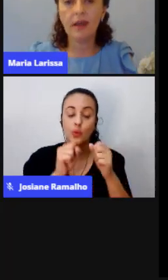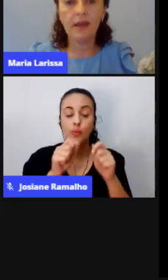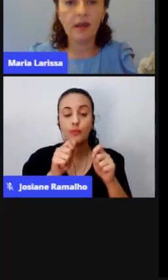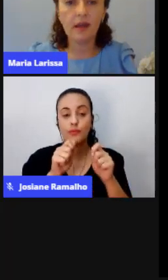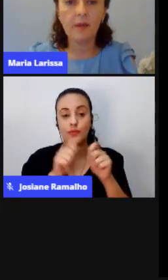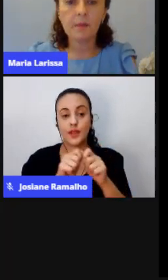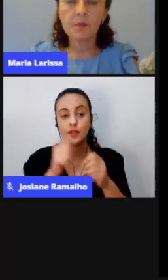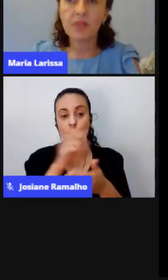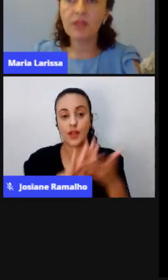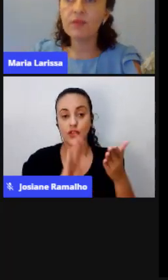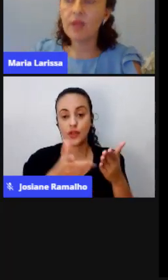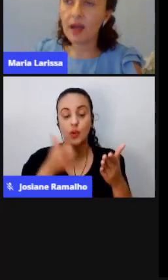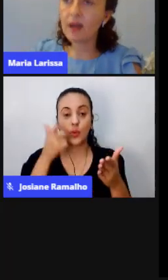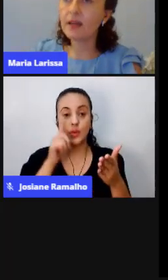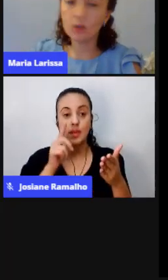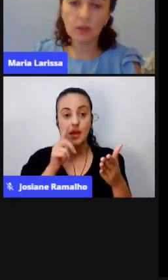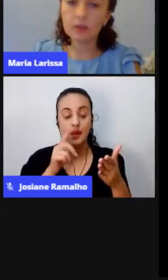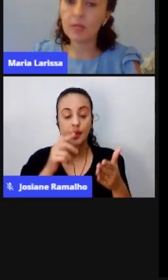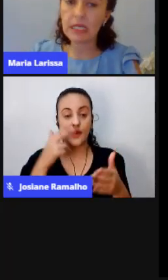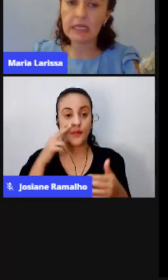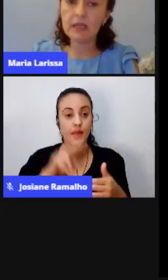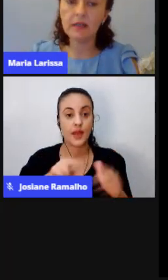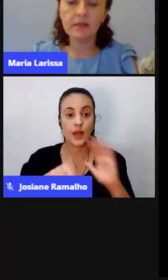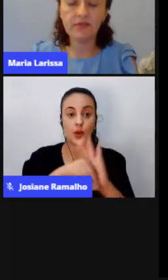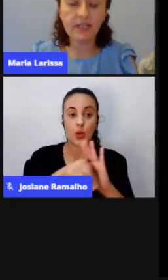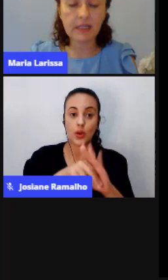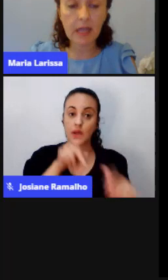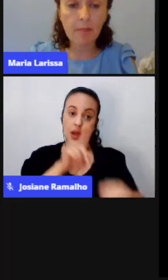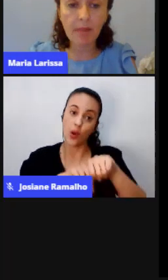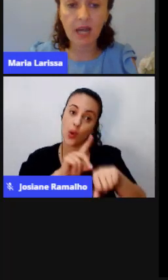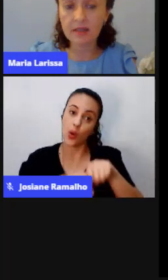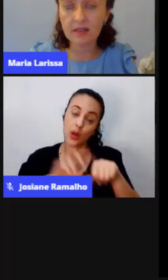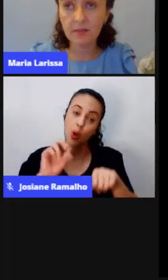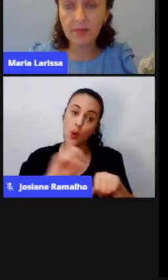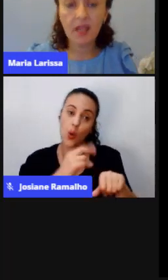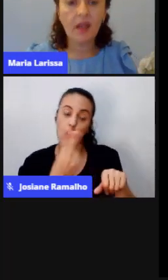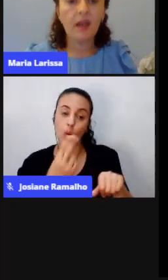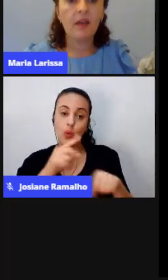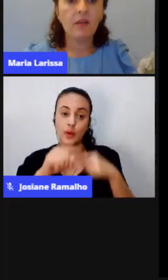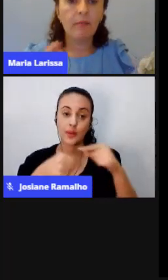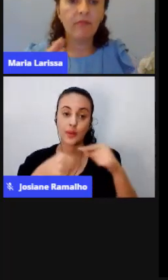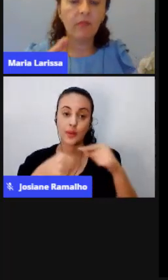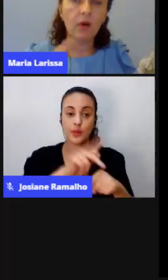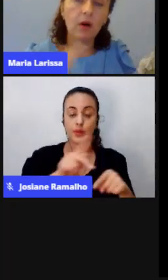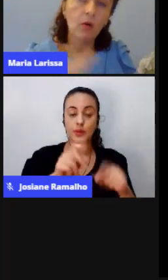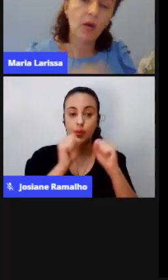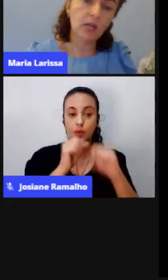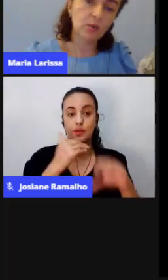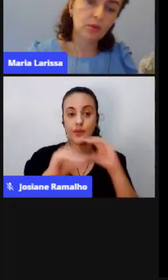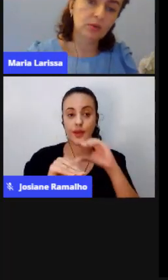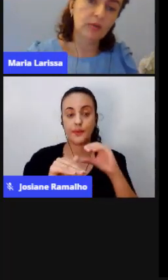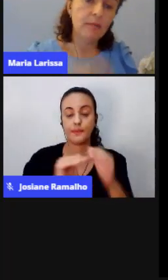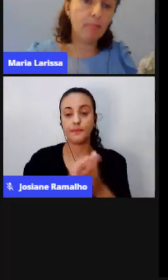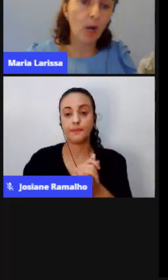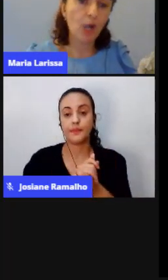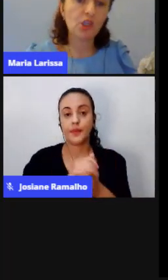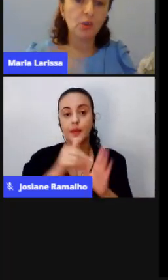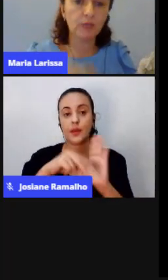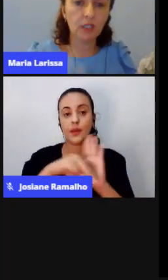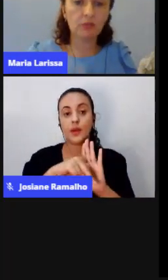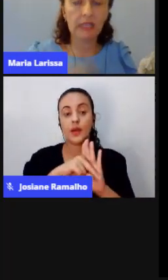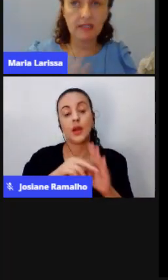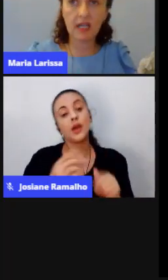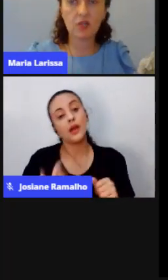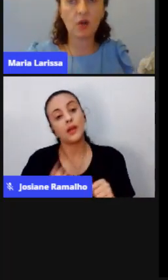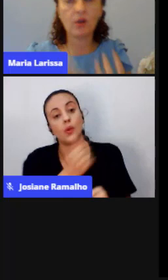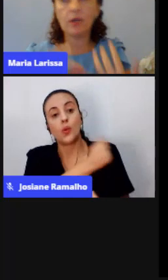pode enviar, né, a nota para ele, fazer esse repasse. O aluno, ele pode